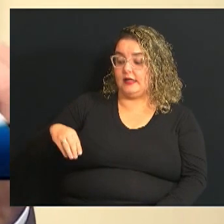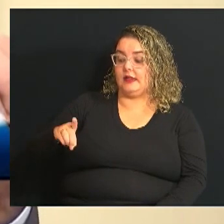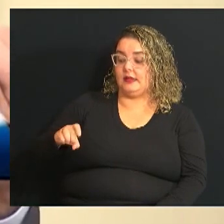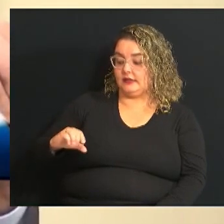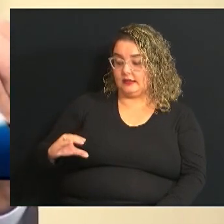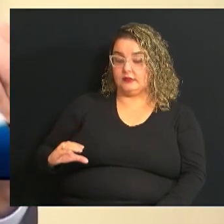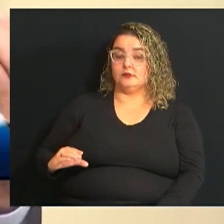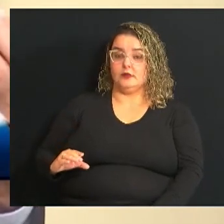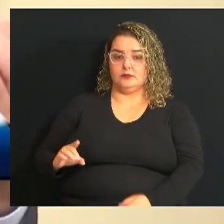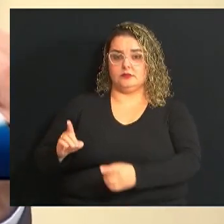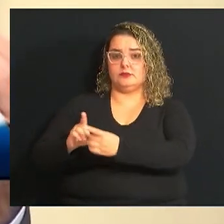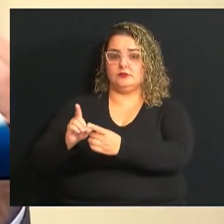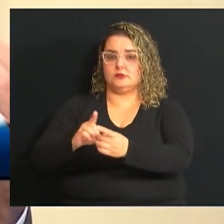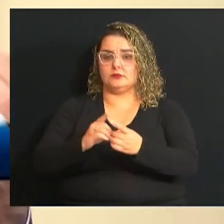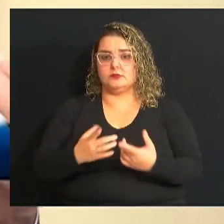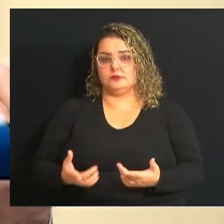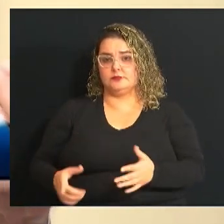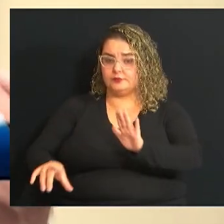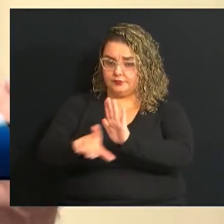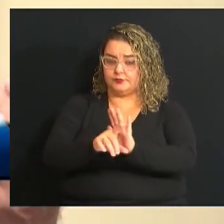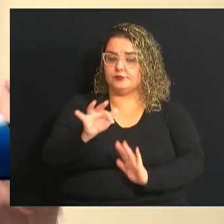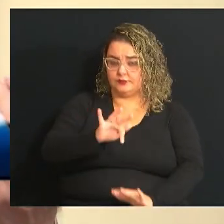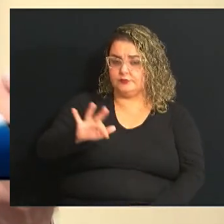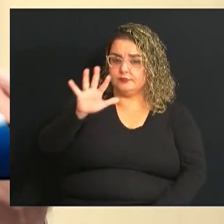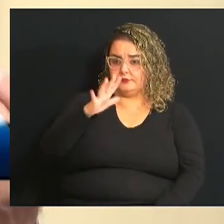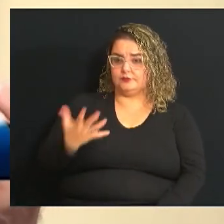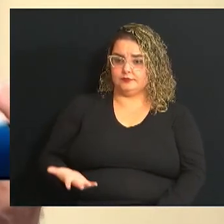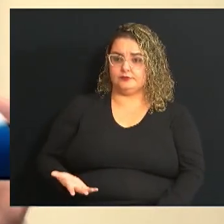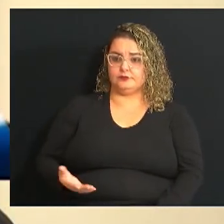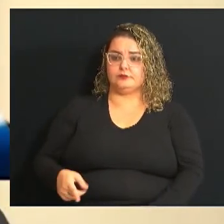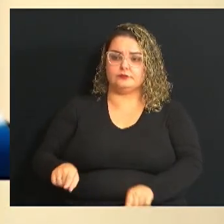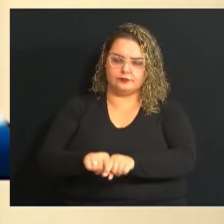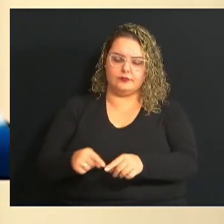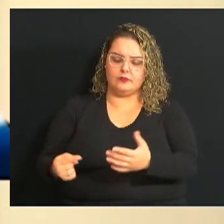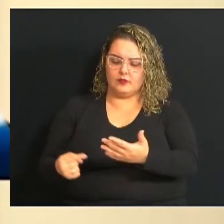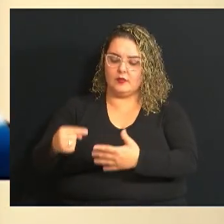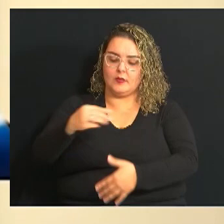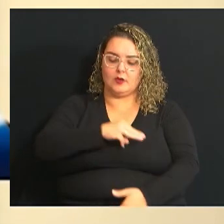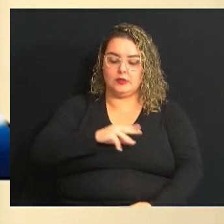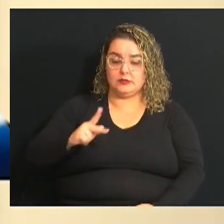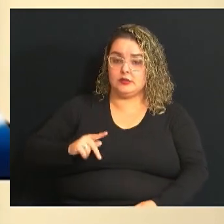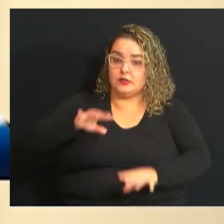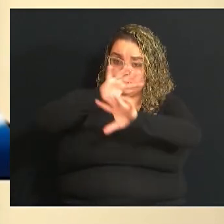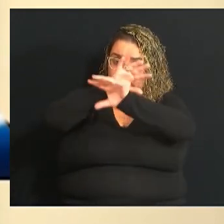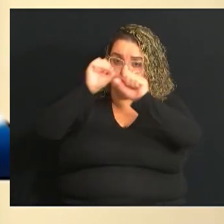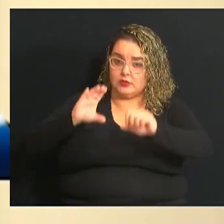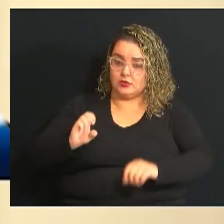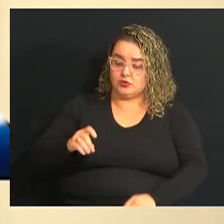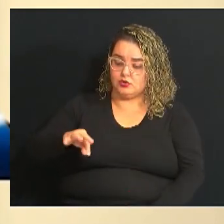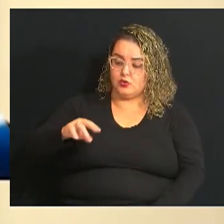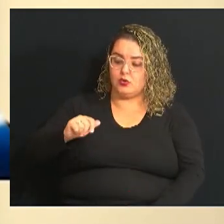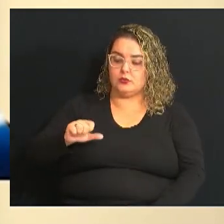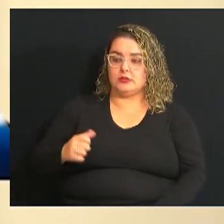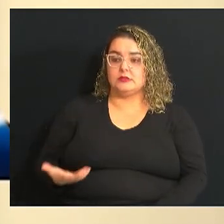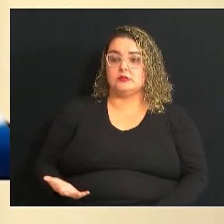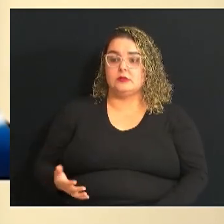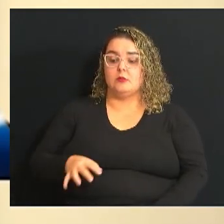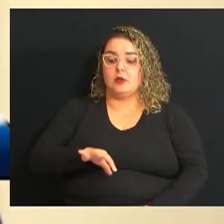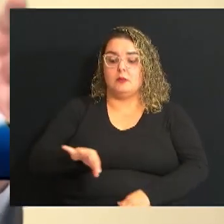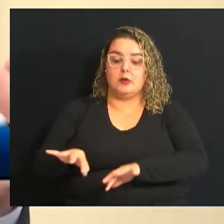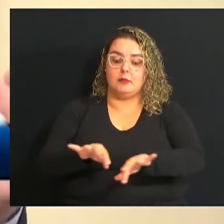que se complementam para dar a segurança jurídica, para a gente fazer uma revolução para melhor no